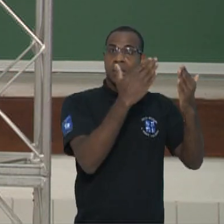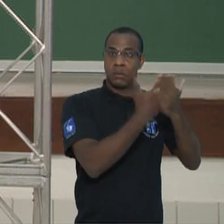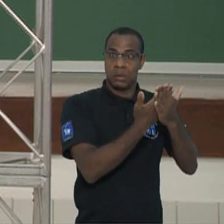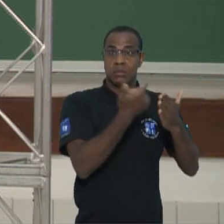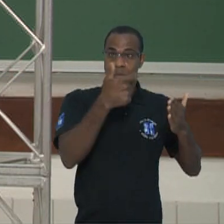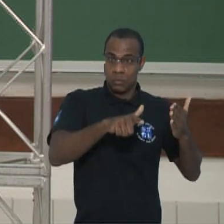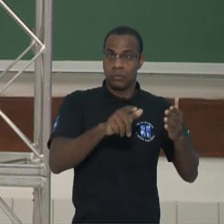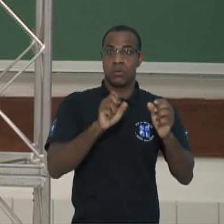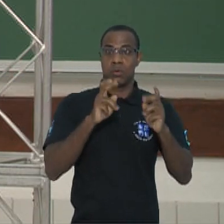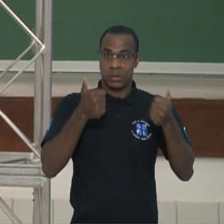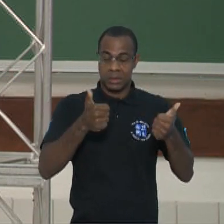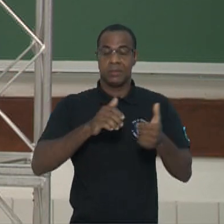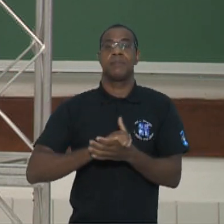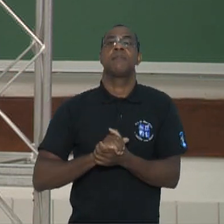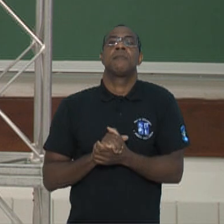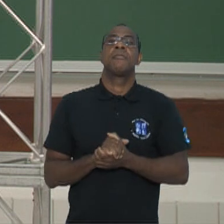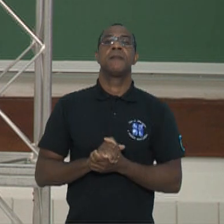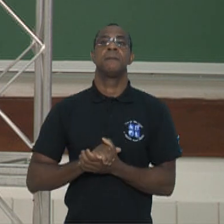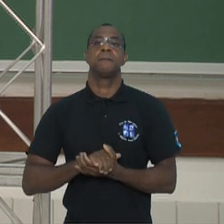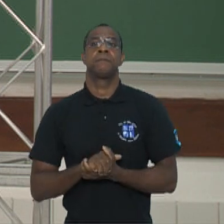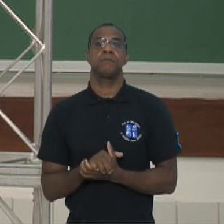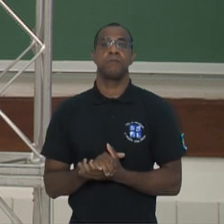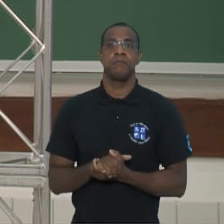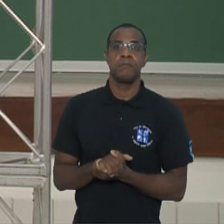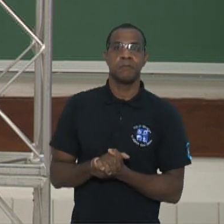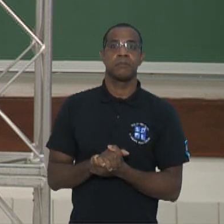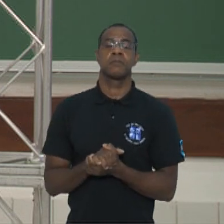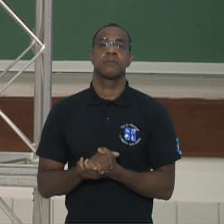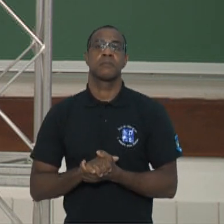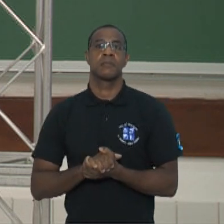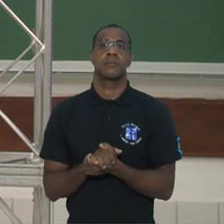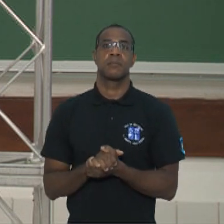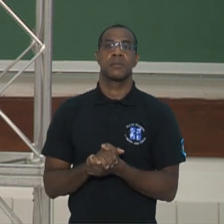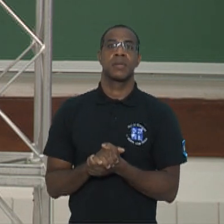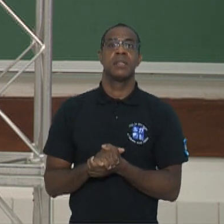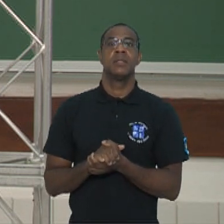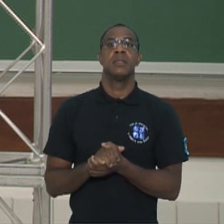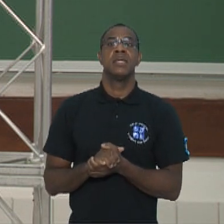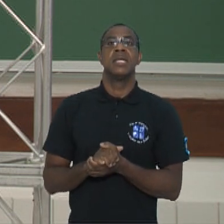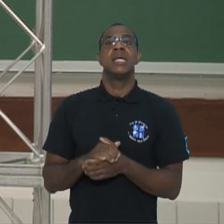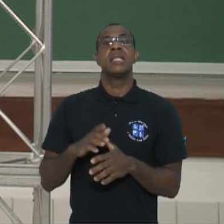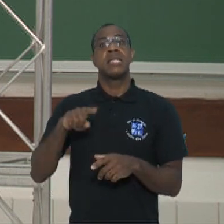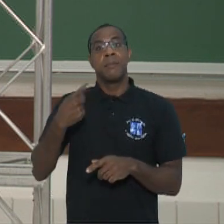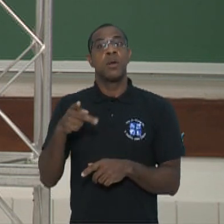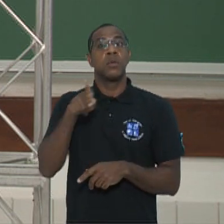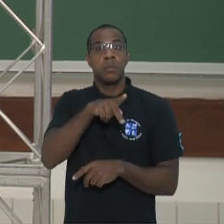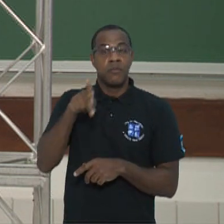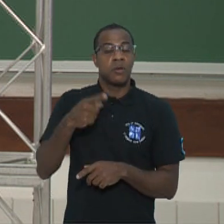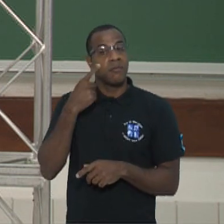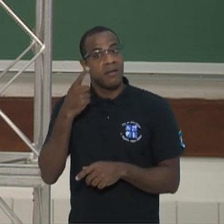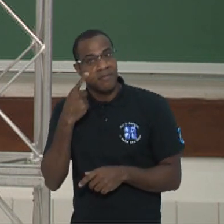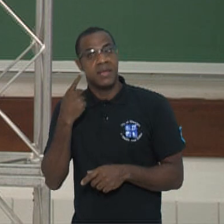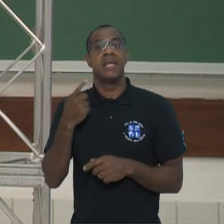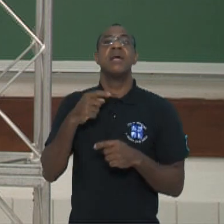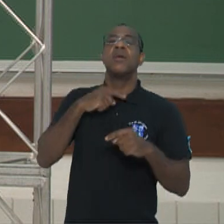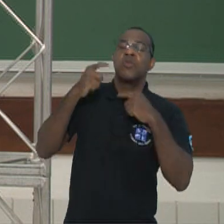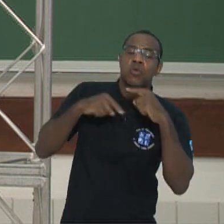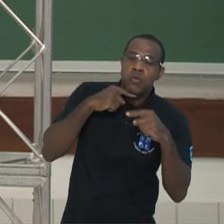fazer para que, de fato, a gente veja o tanto que vocês estão aprendendo e consiga ir tirando as dúvidas e acompanhando vocês,